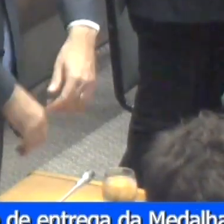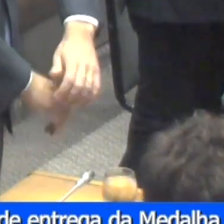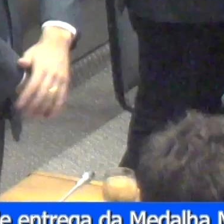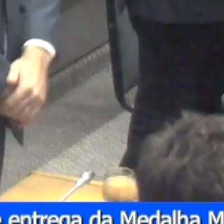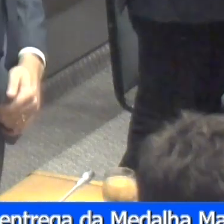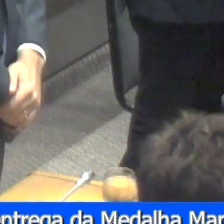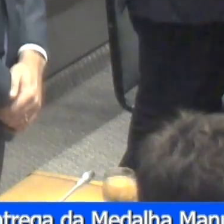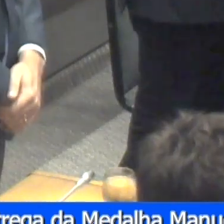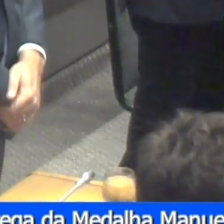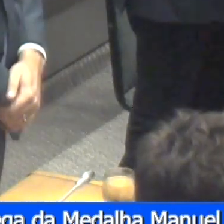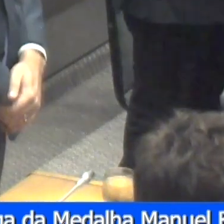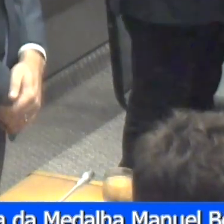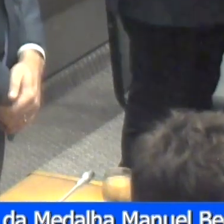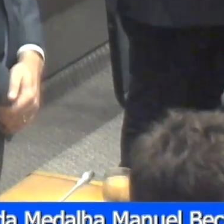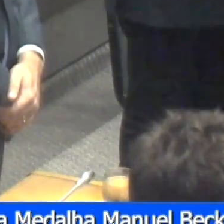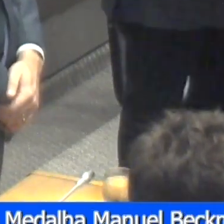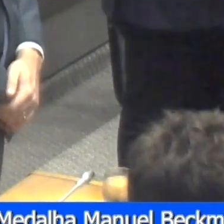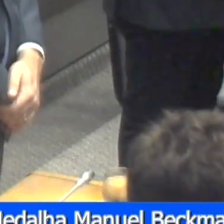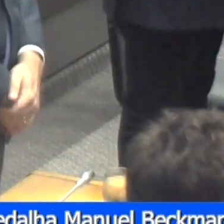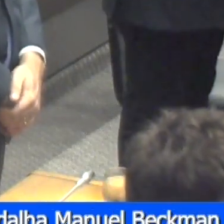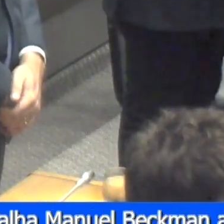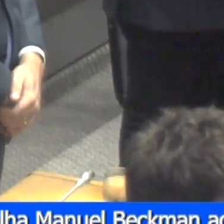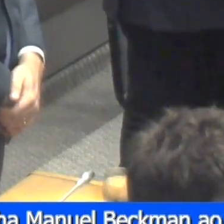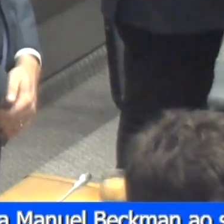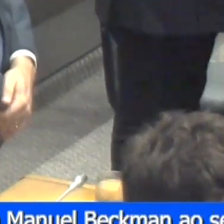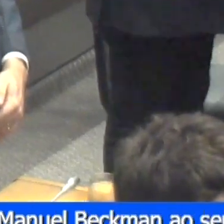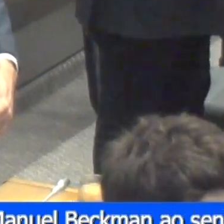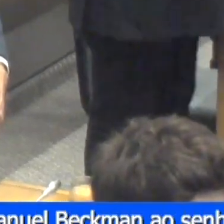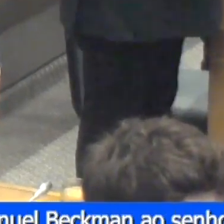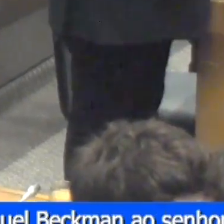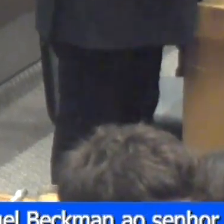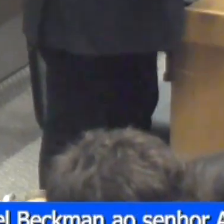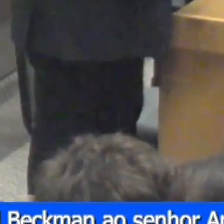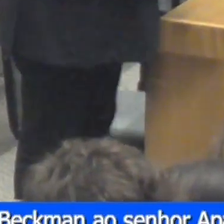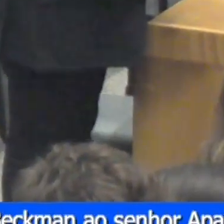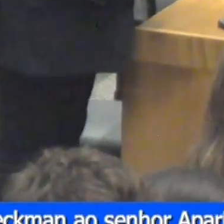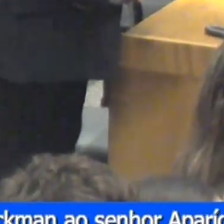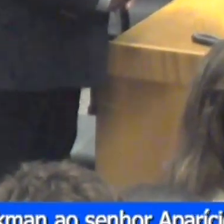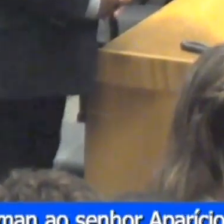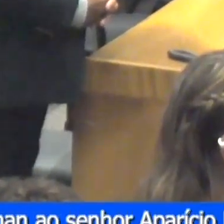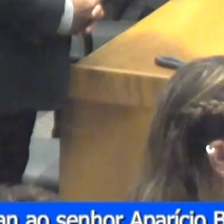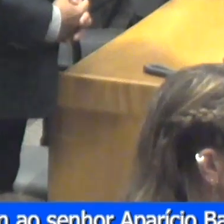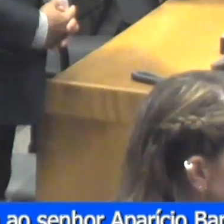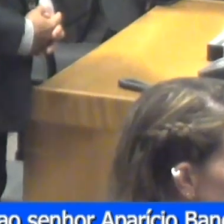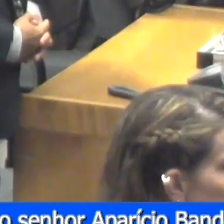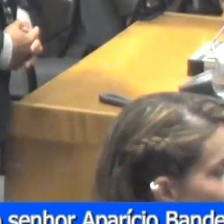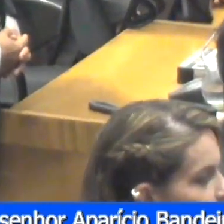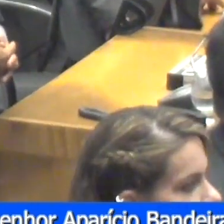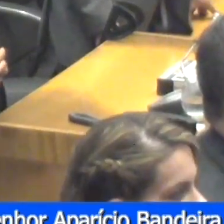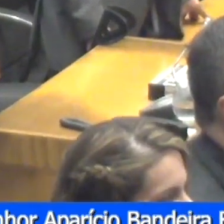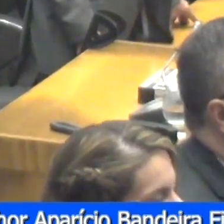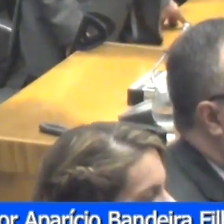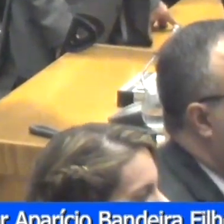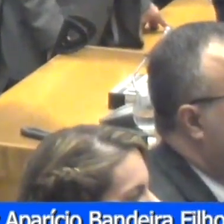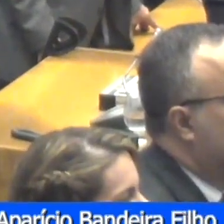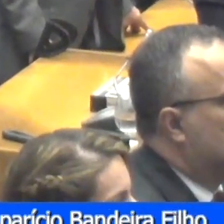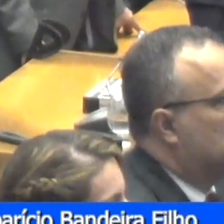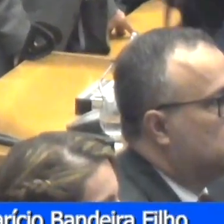soando. Após o hino festival soando. Salve,